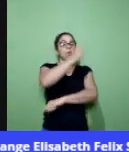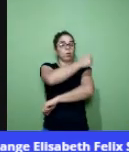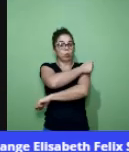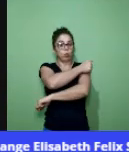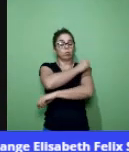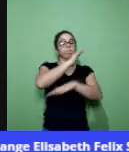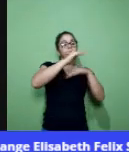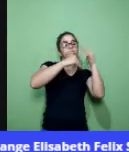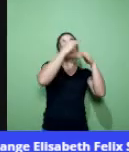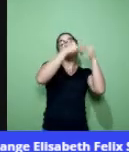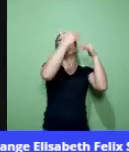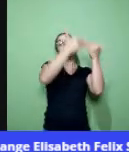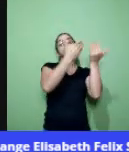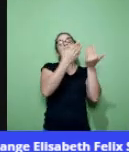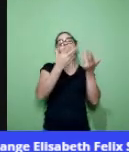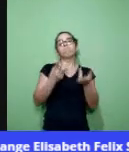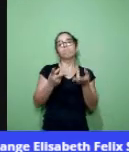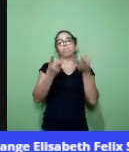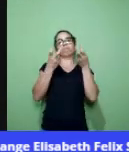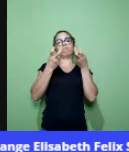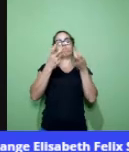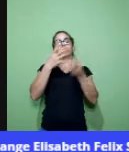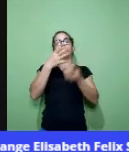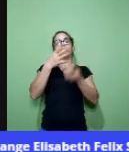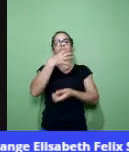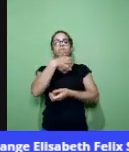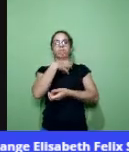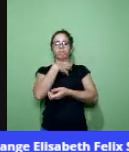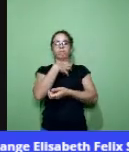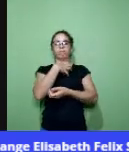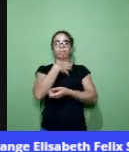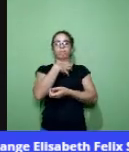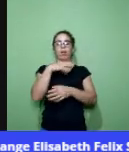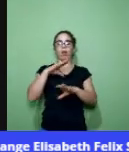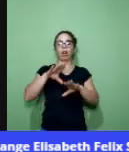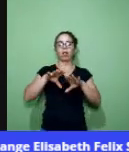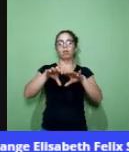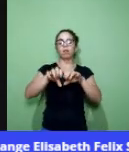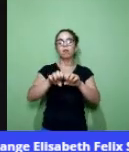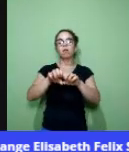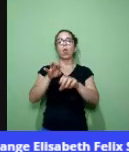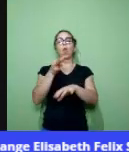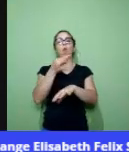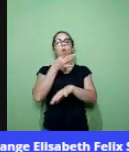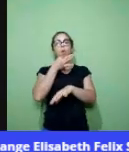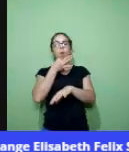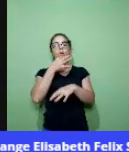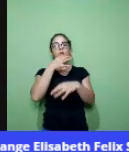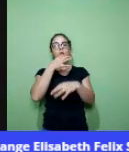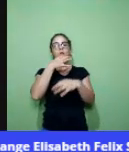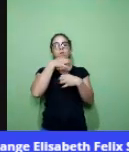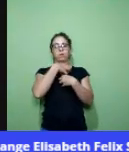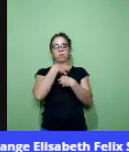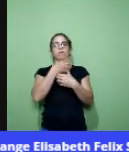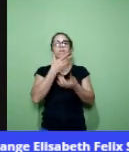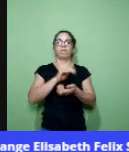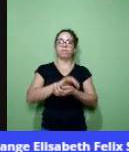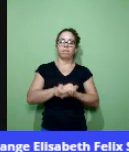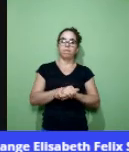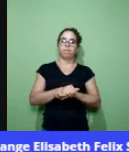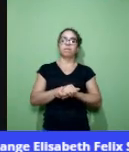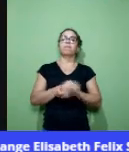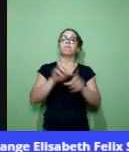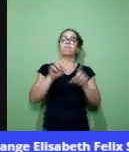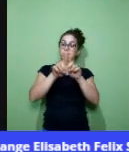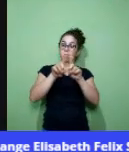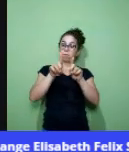arroz, para que o nosso aluno desenvolva essa atividade de percepção, né? Que